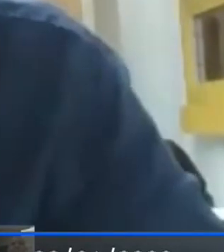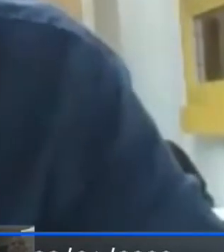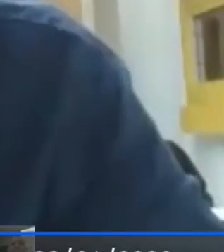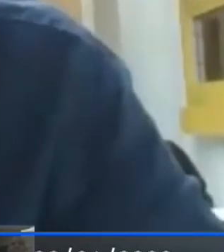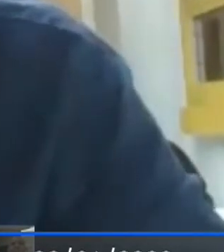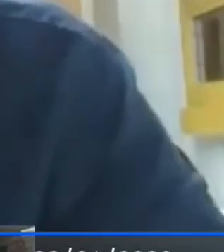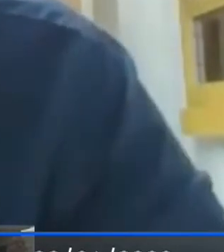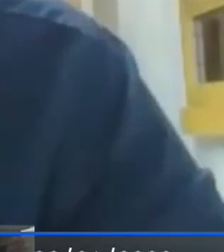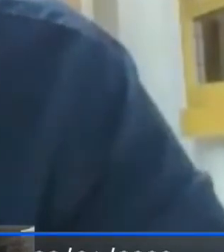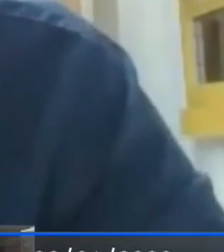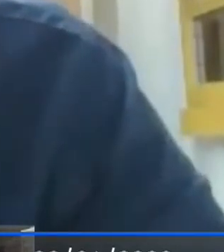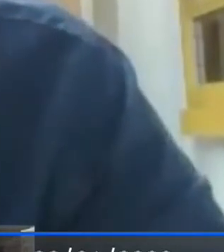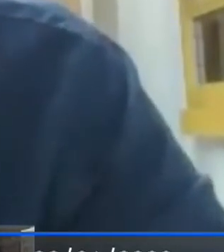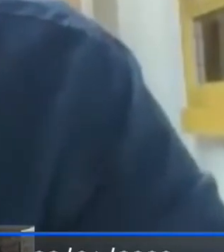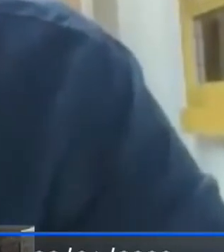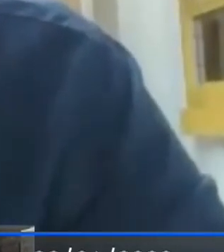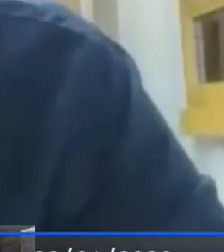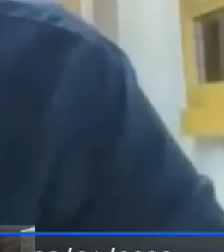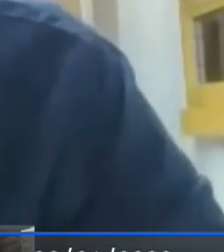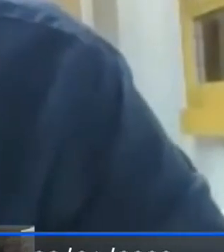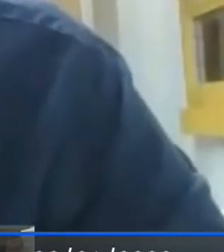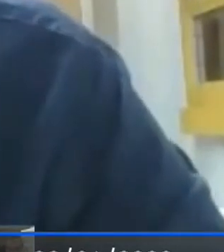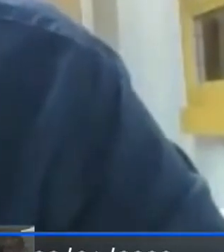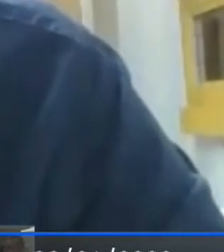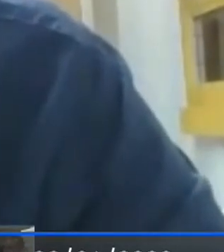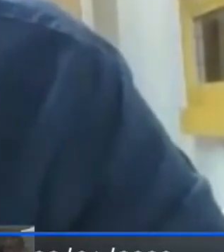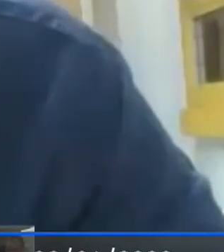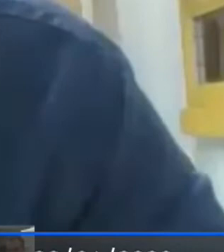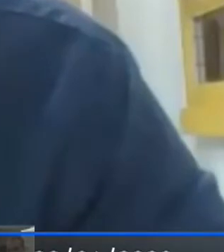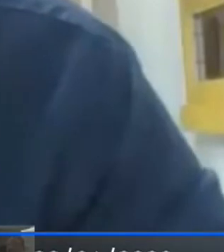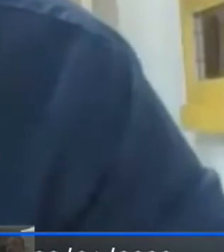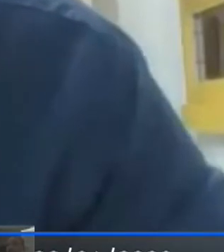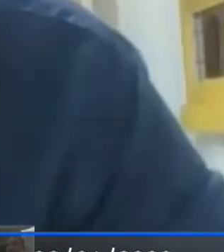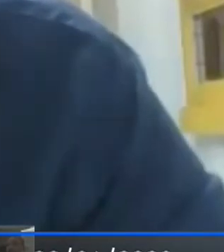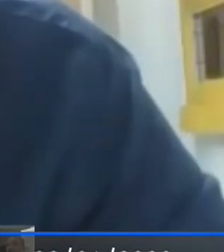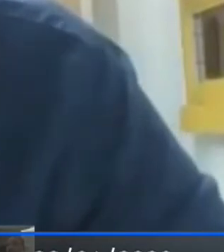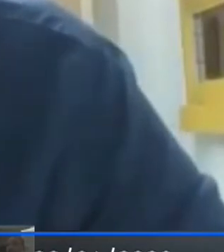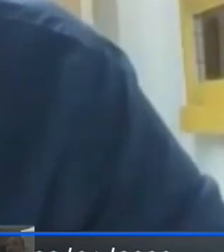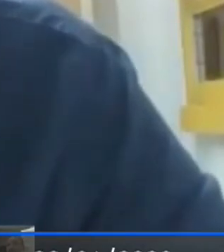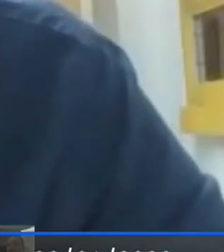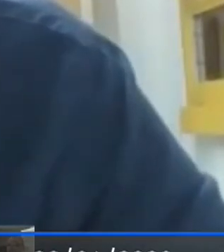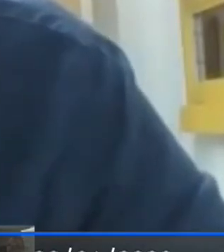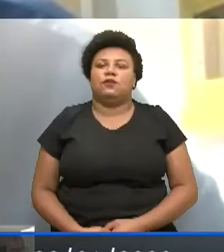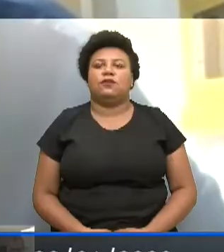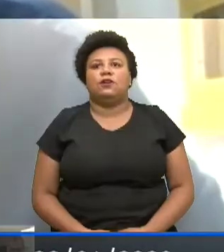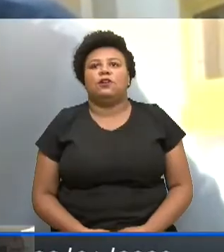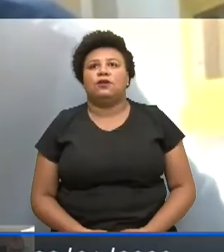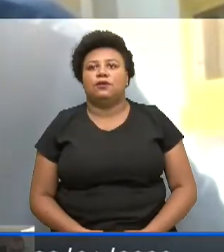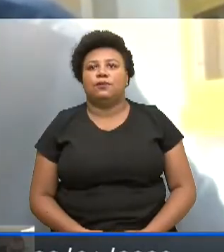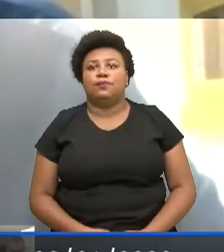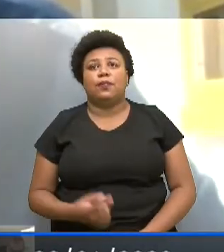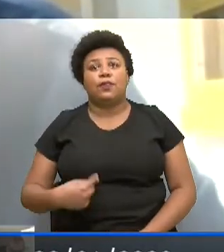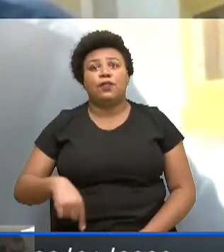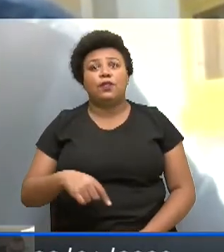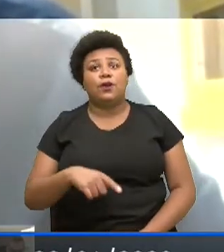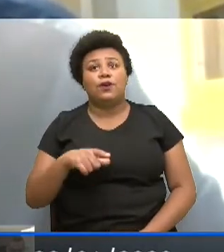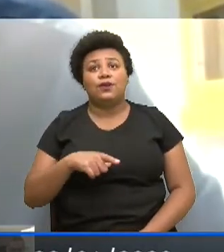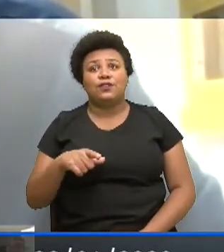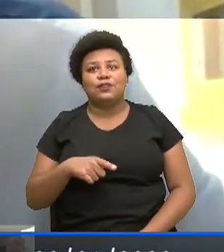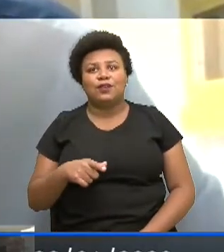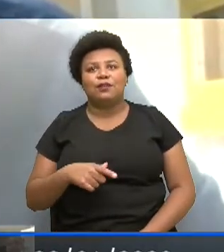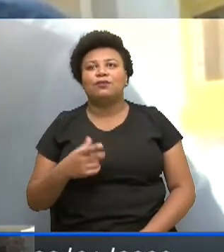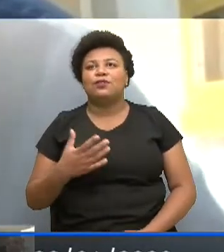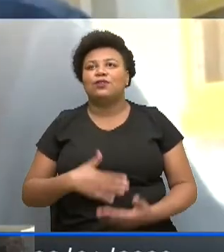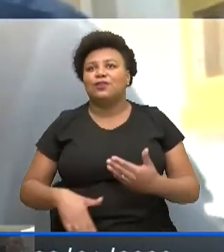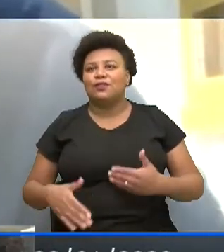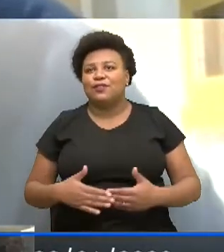toda a segurança e que essa segurança também venha de fora para dentro. Agora, pode ter certeza que nós temos todo o interesse,